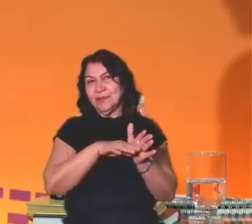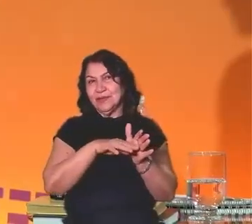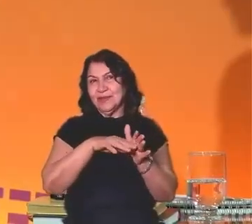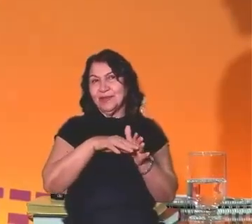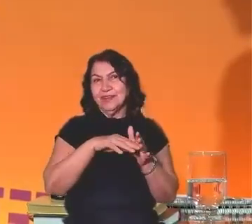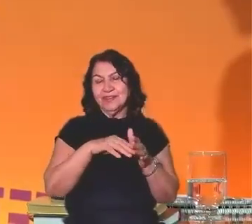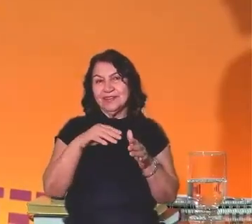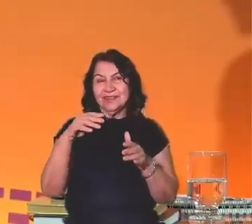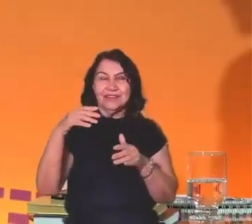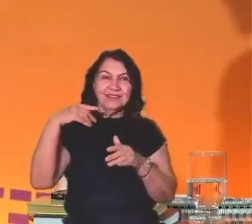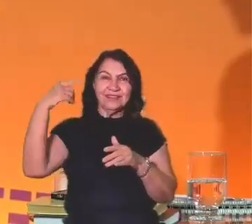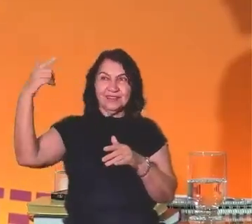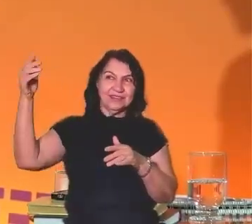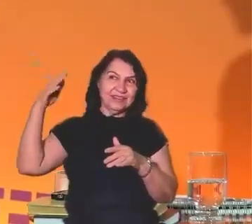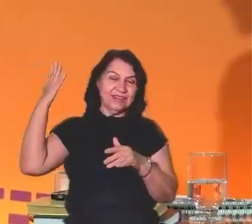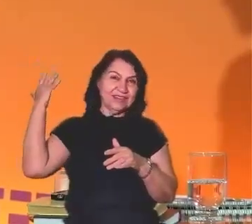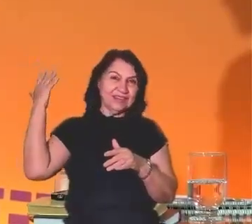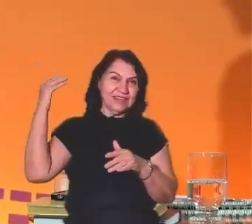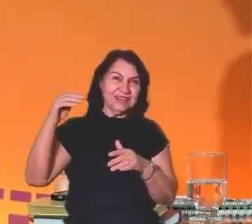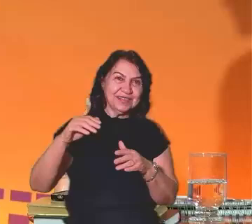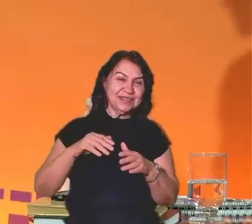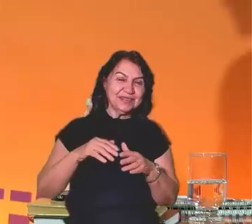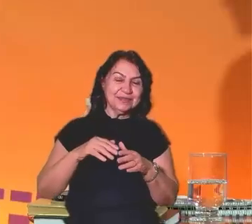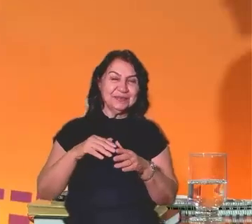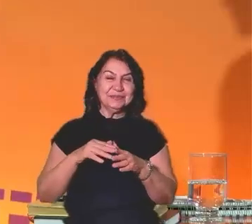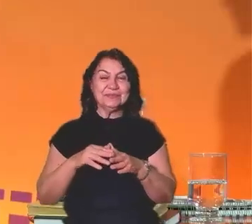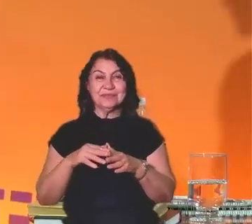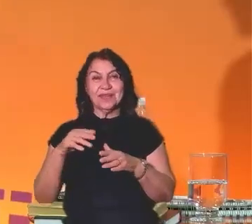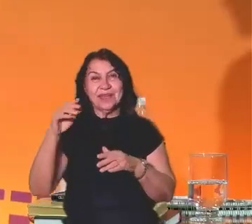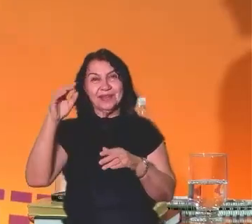naquele ventilador ali atrás, e me veio essa imagem